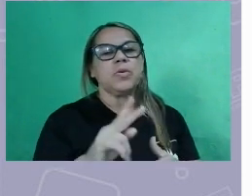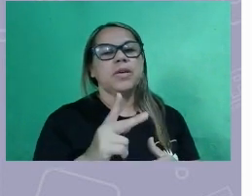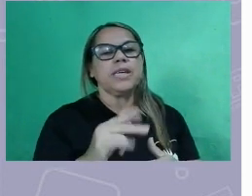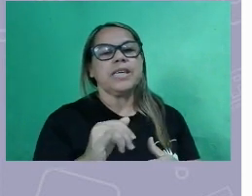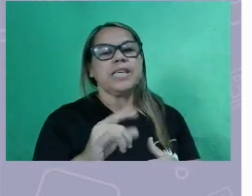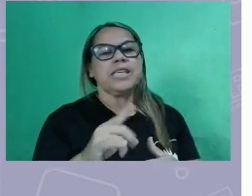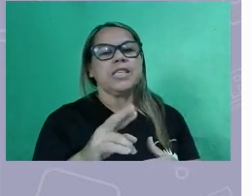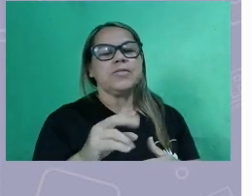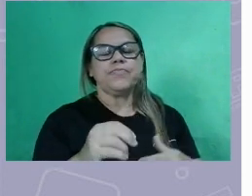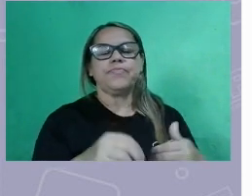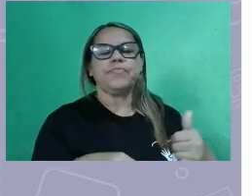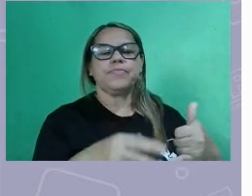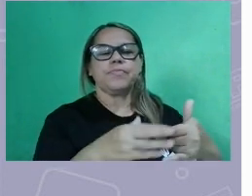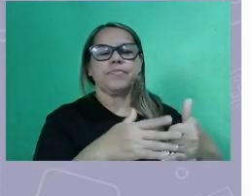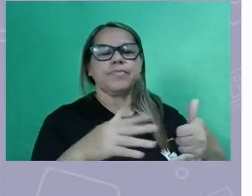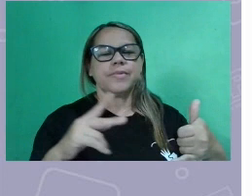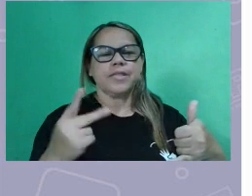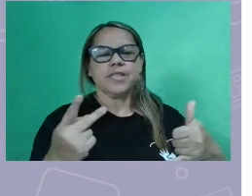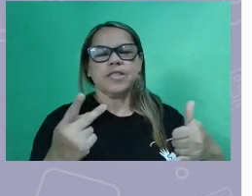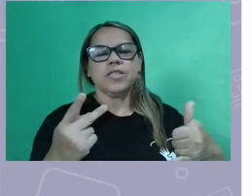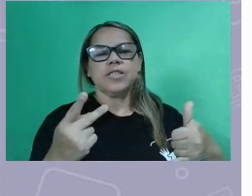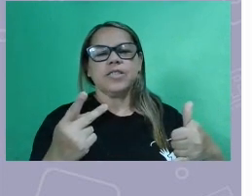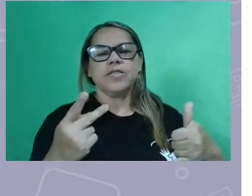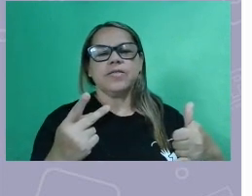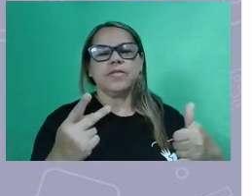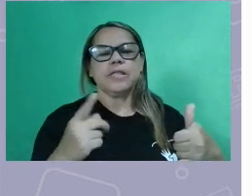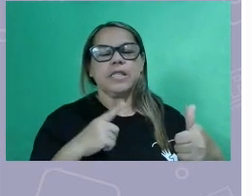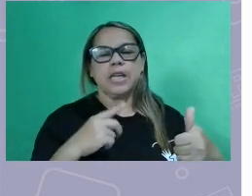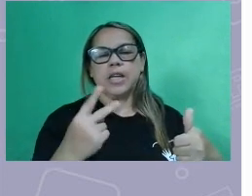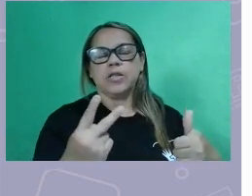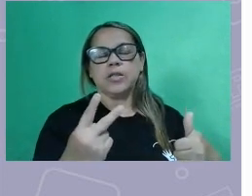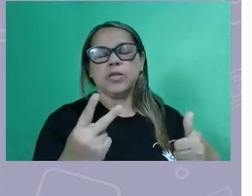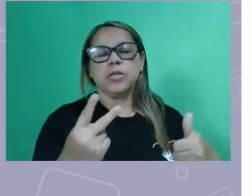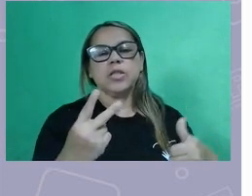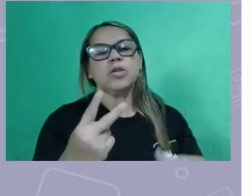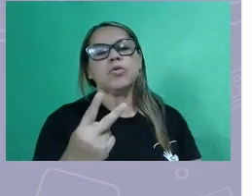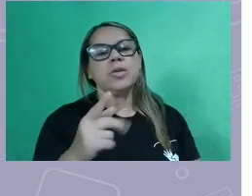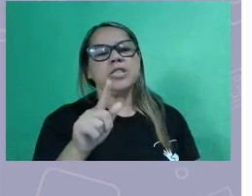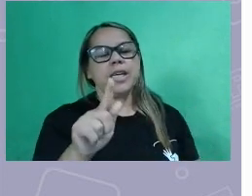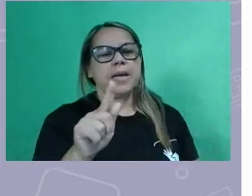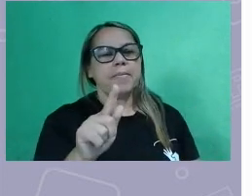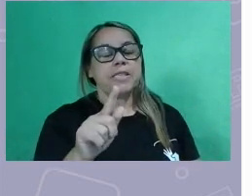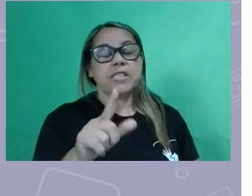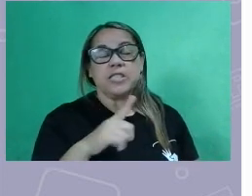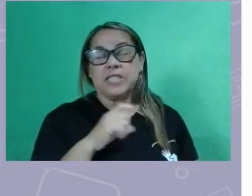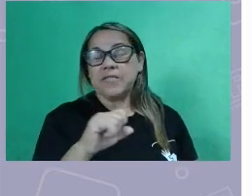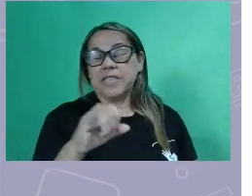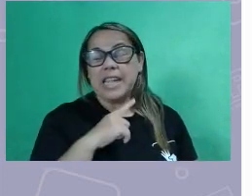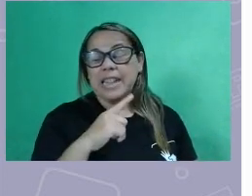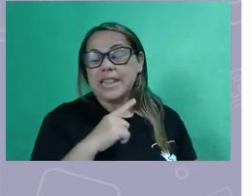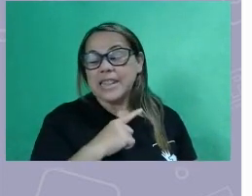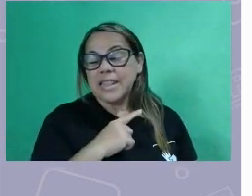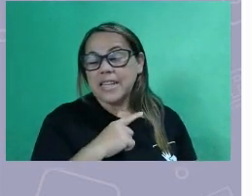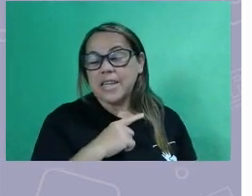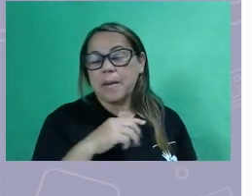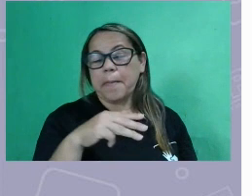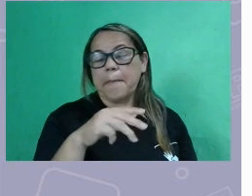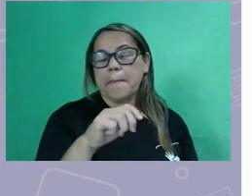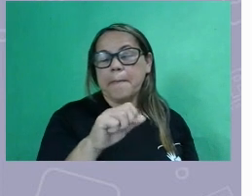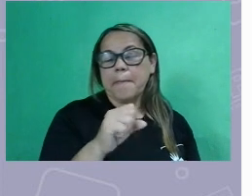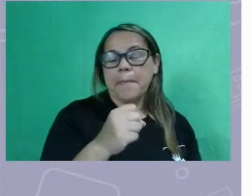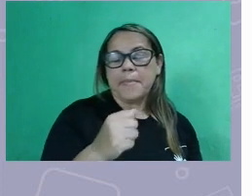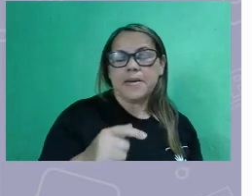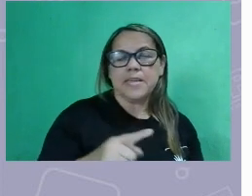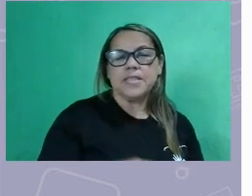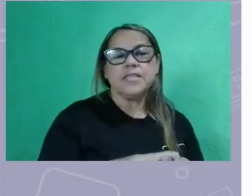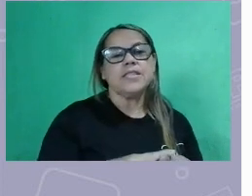átomos de hidrogênio vai corresponder a 2 e no caso 2 gramas então se você tem a massa do átomo